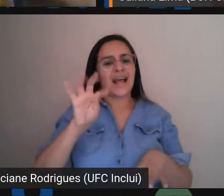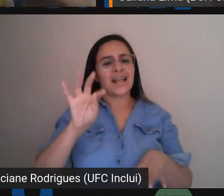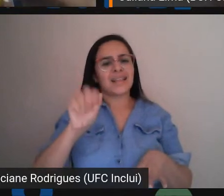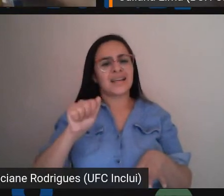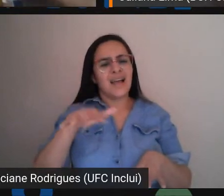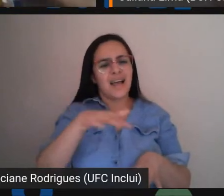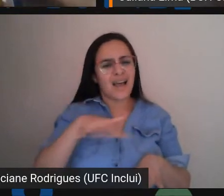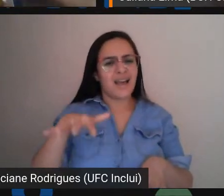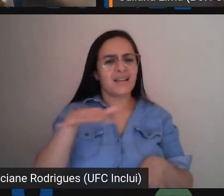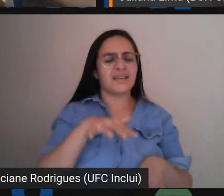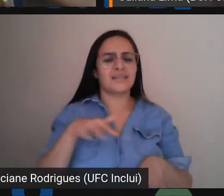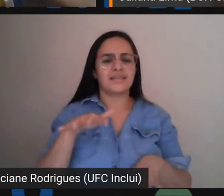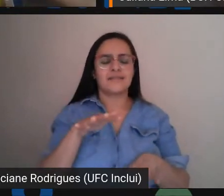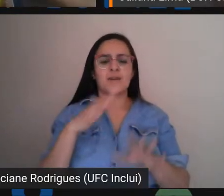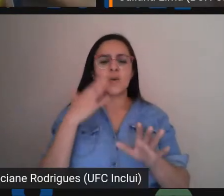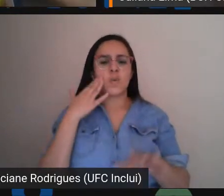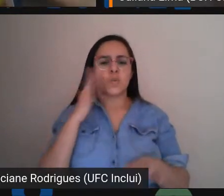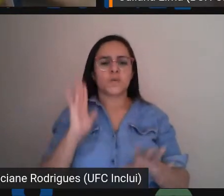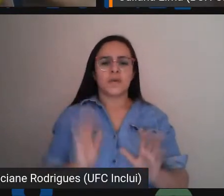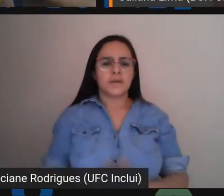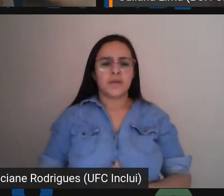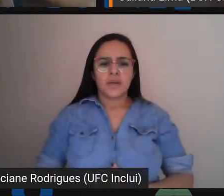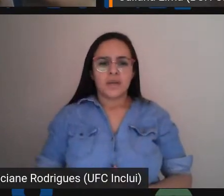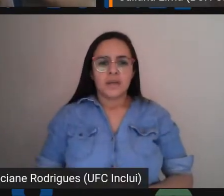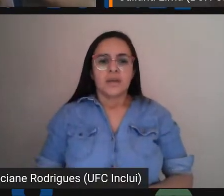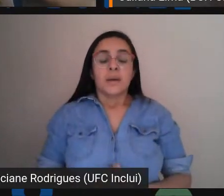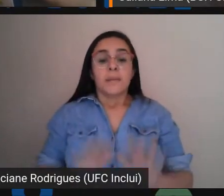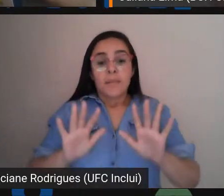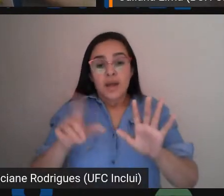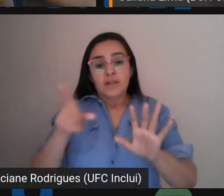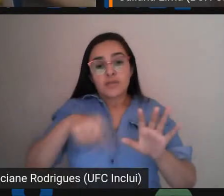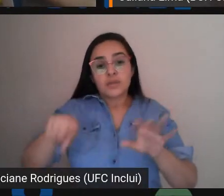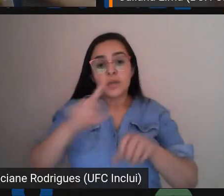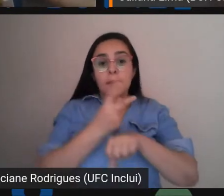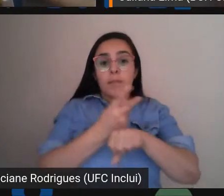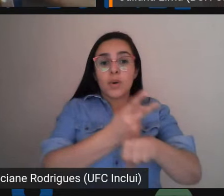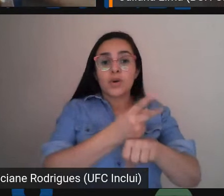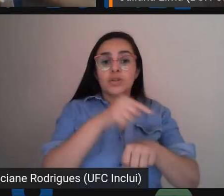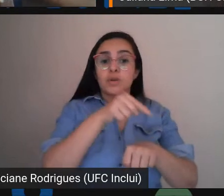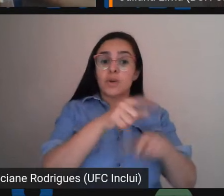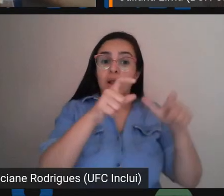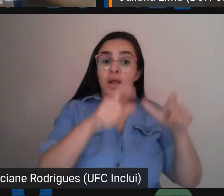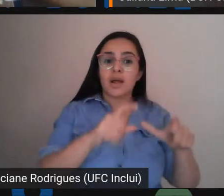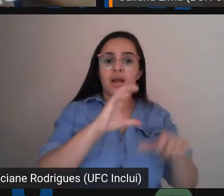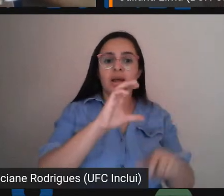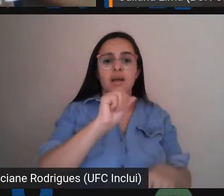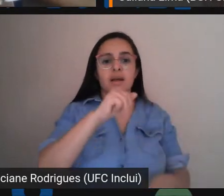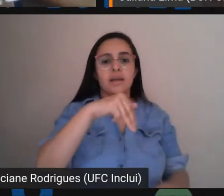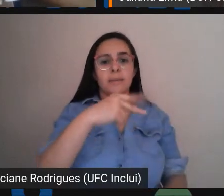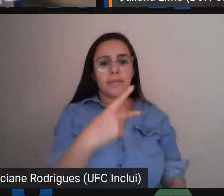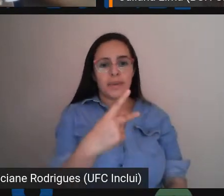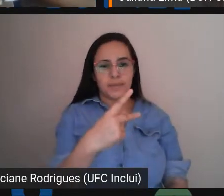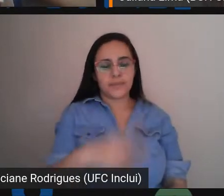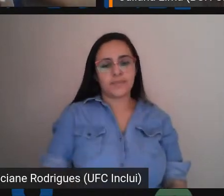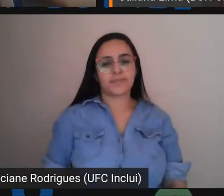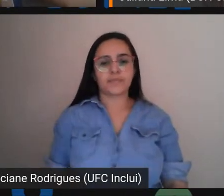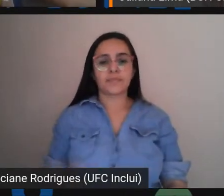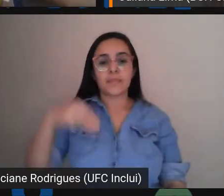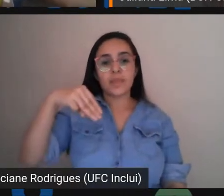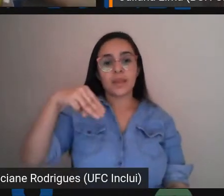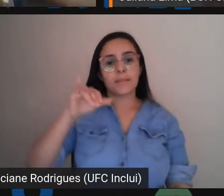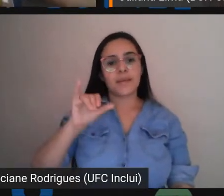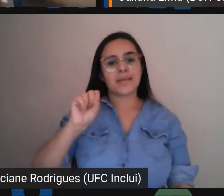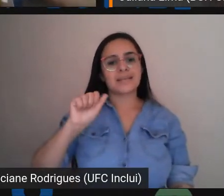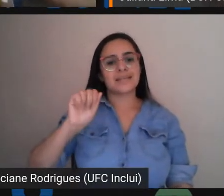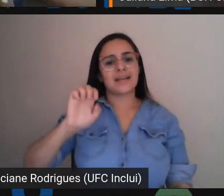sua, Misael, mas eu te diria para olhar na Campbell. Ele é das engenharias.